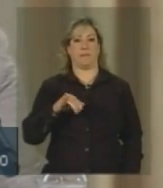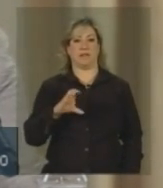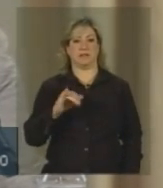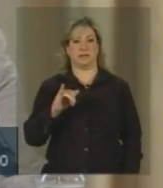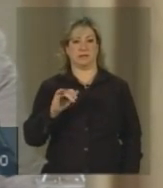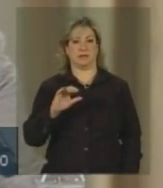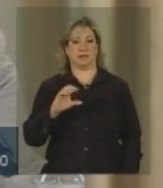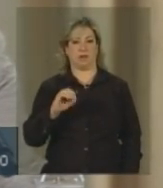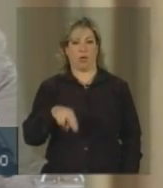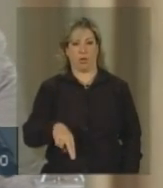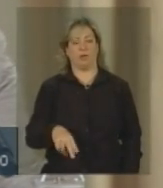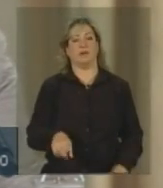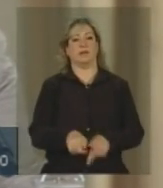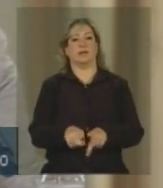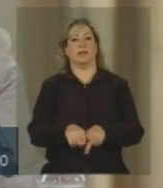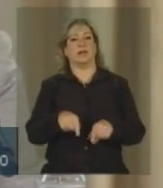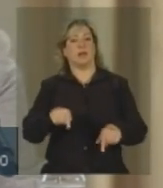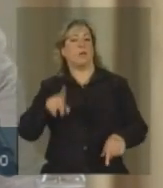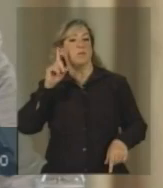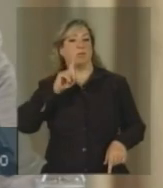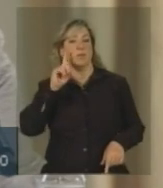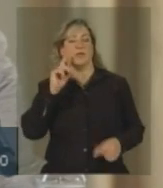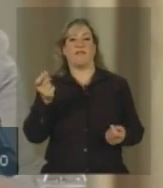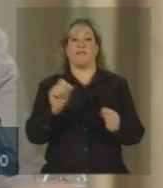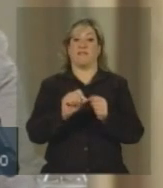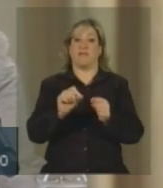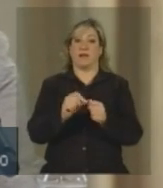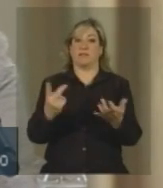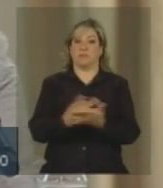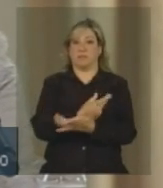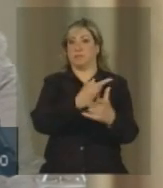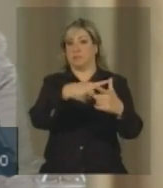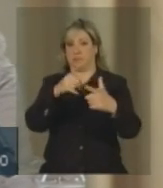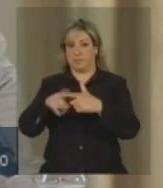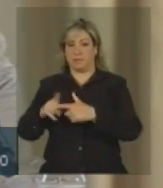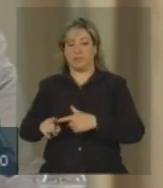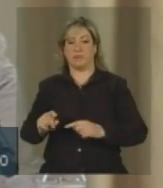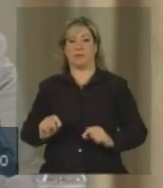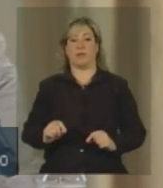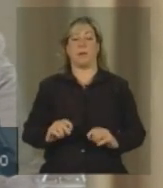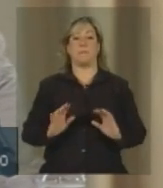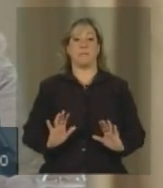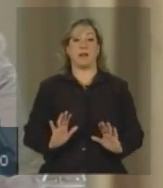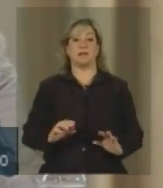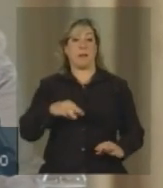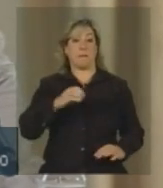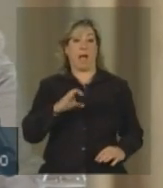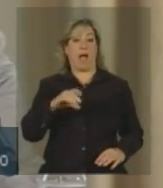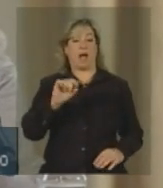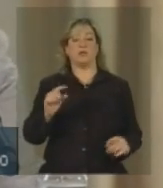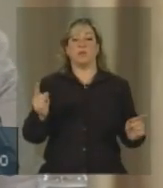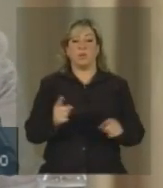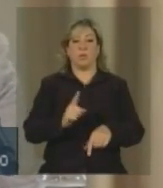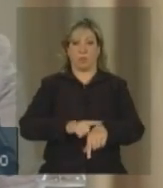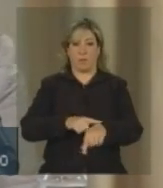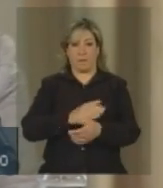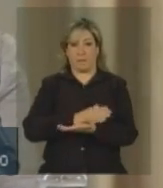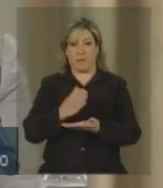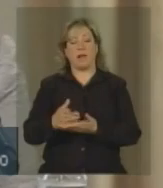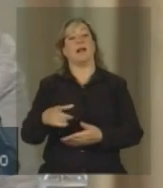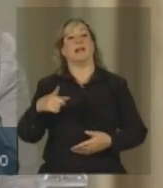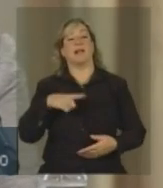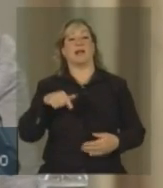que produziu inquietações. Mas os mercados, no curto prazo, são assim. Eles têm